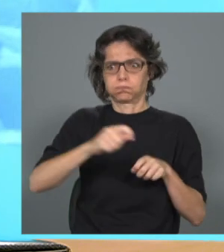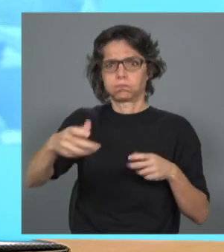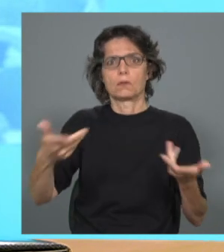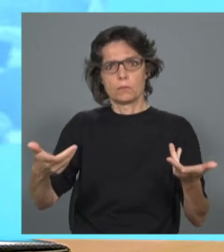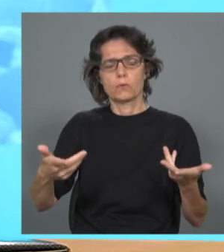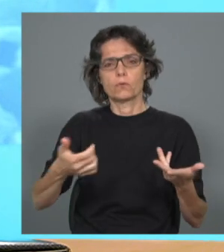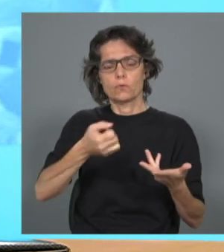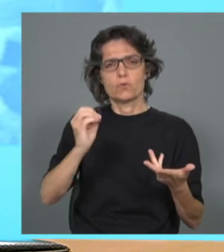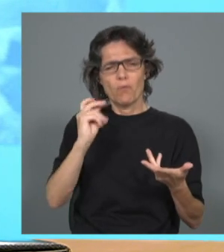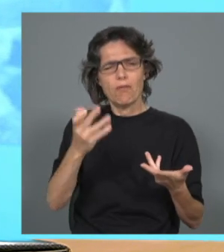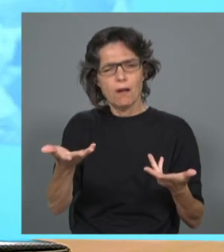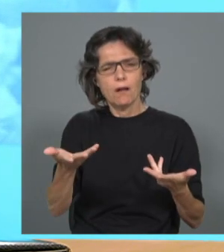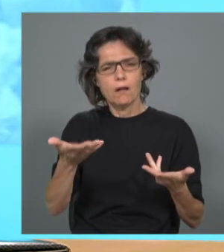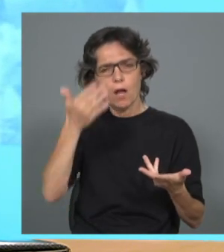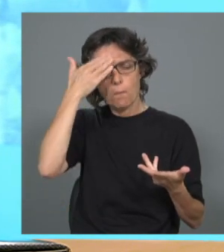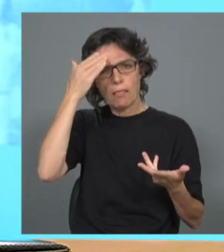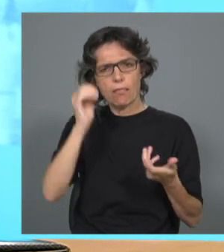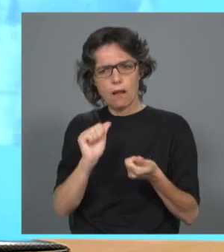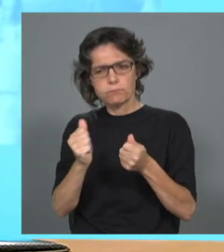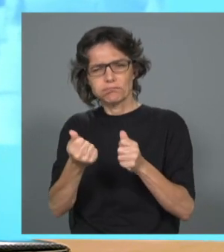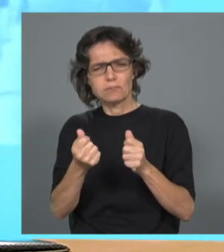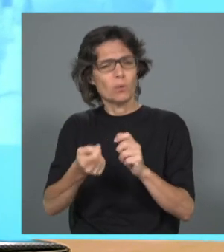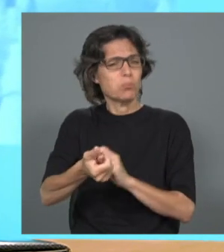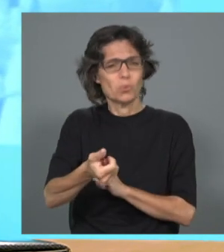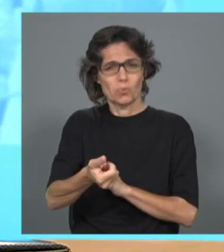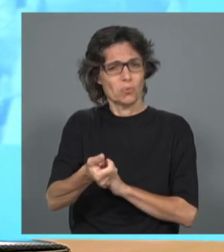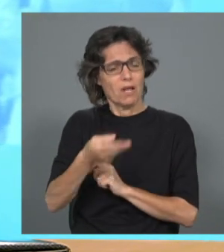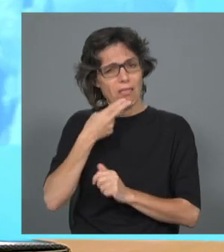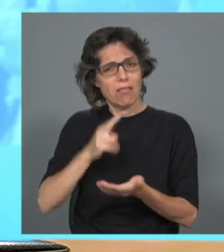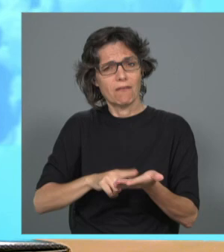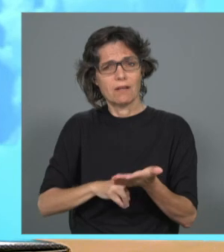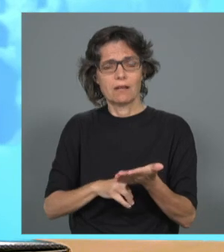de revolução de mentalidades, é pouco, não é? Porque as coisas mudam um pouco.